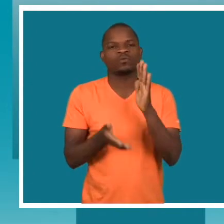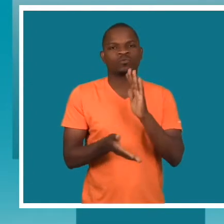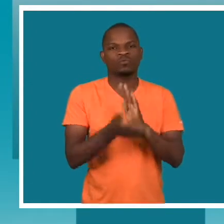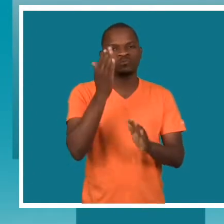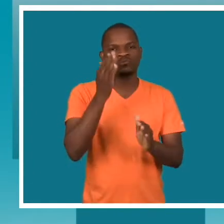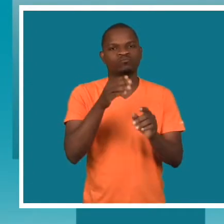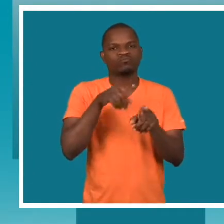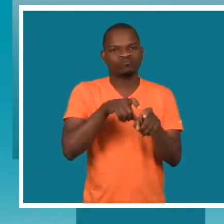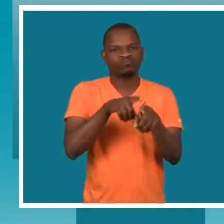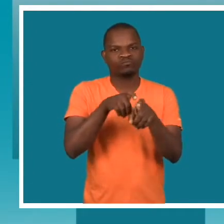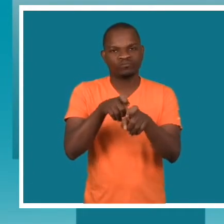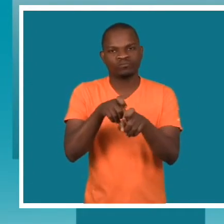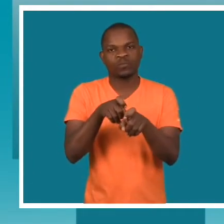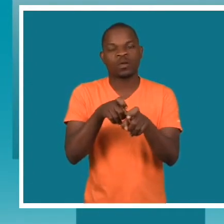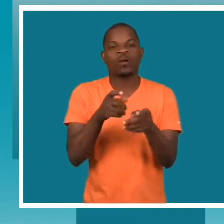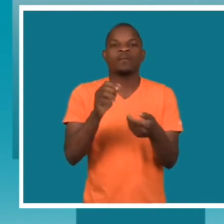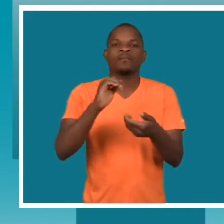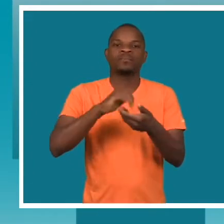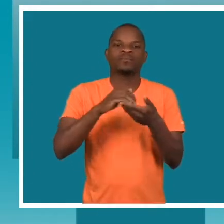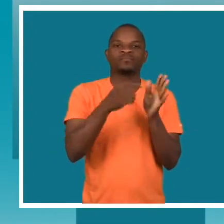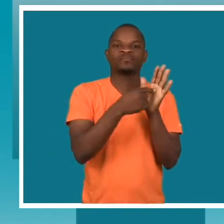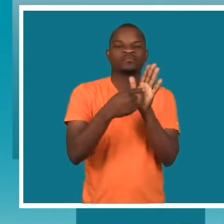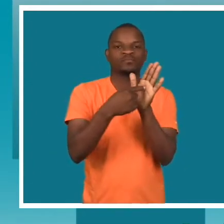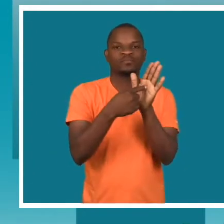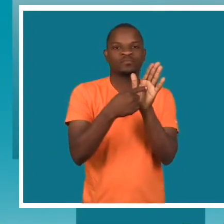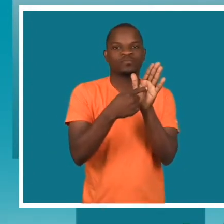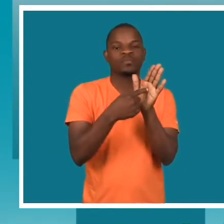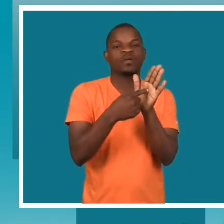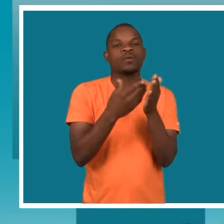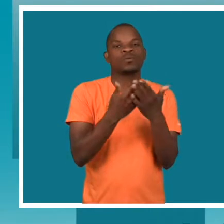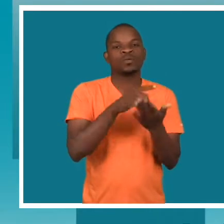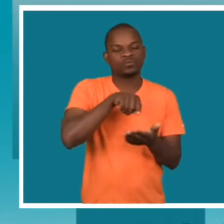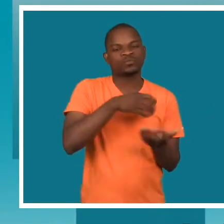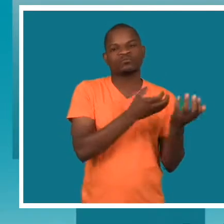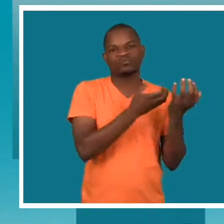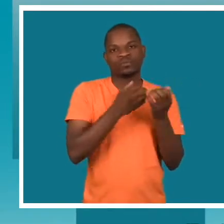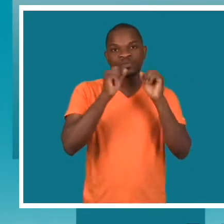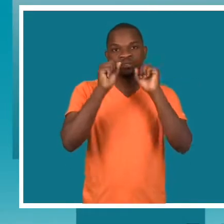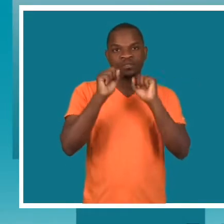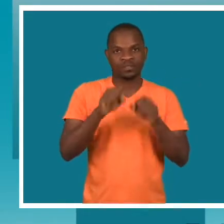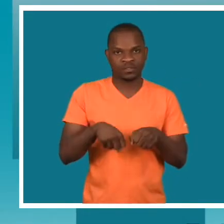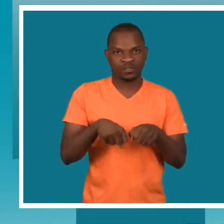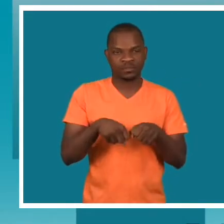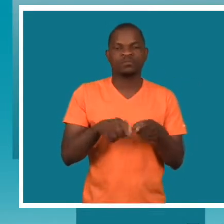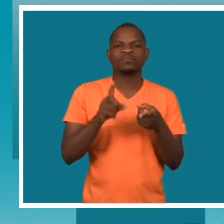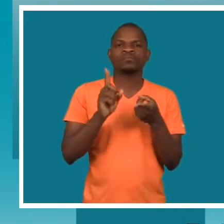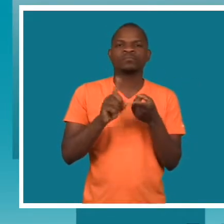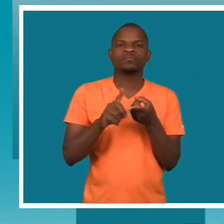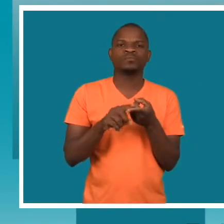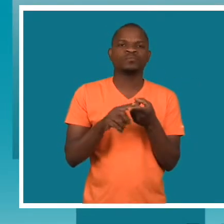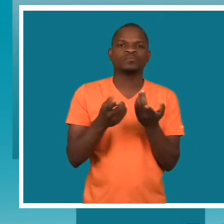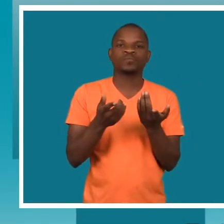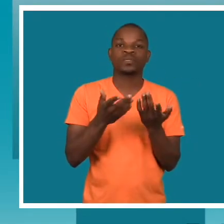ser como eles, portanto, eles vão poder ser uma referência e são referências que nós precisamos. E também